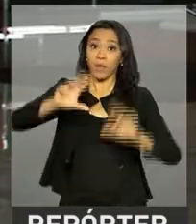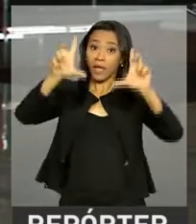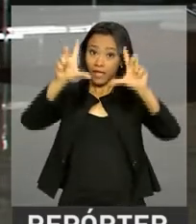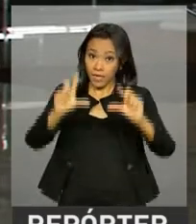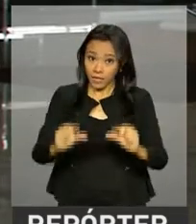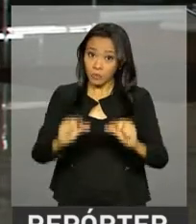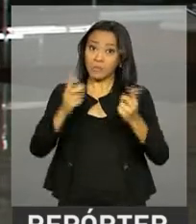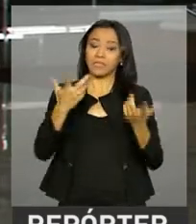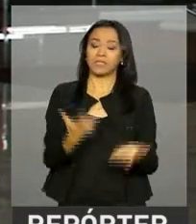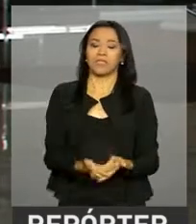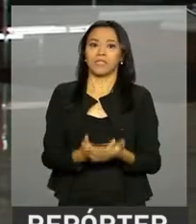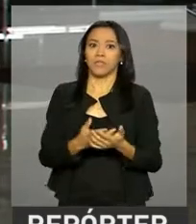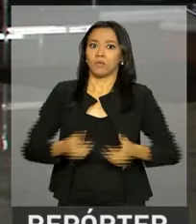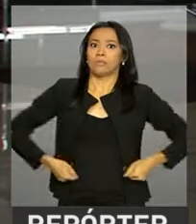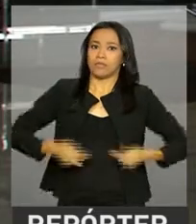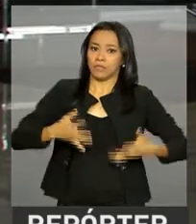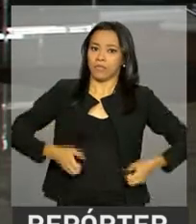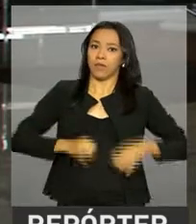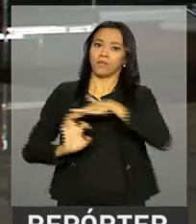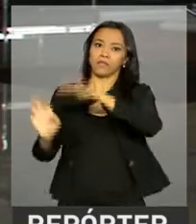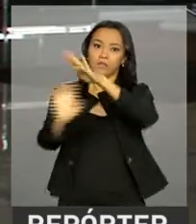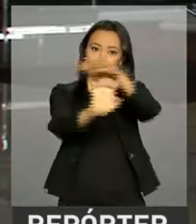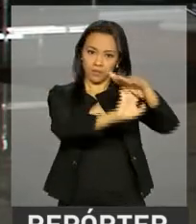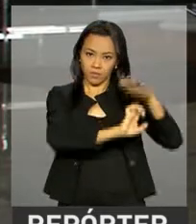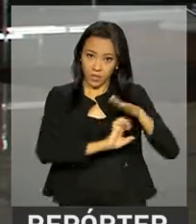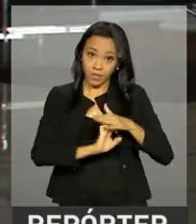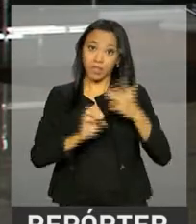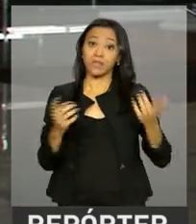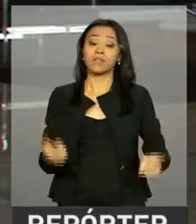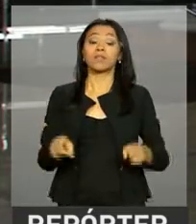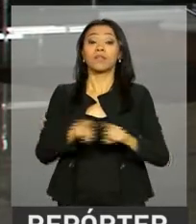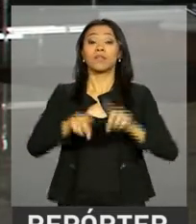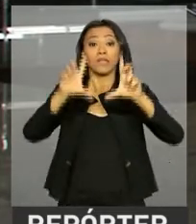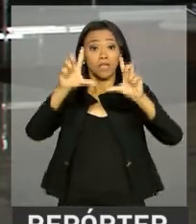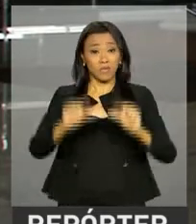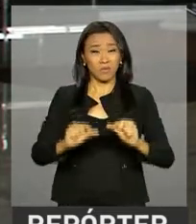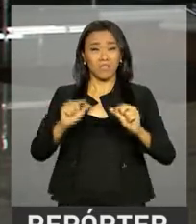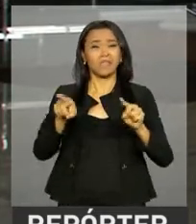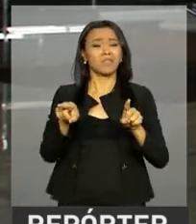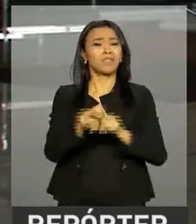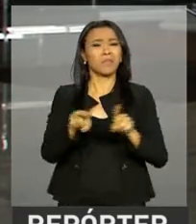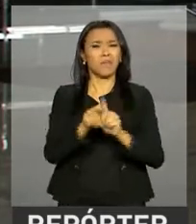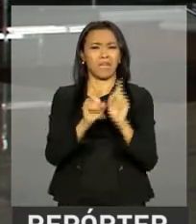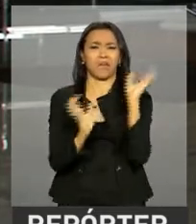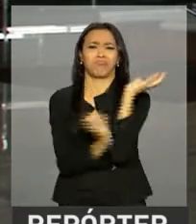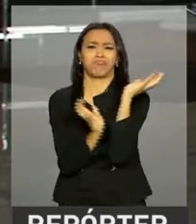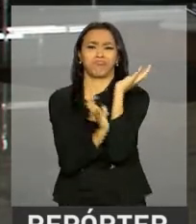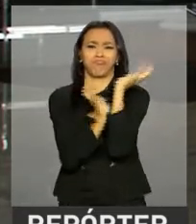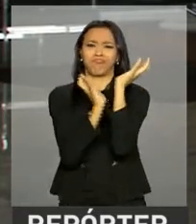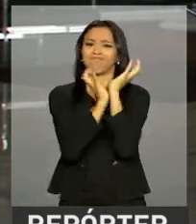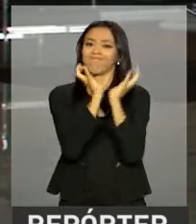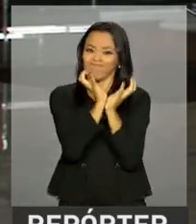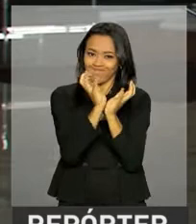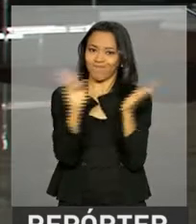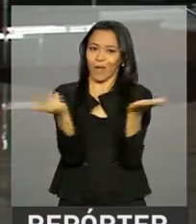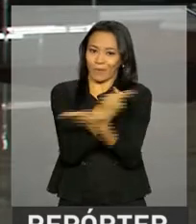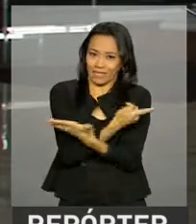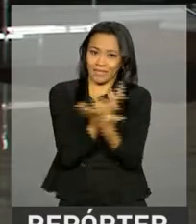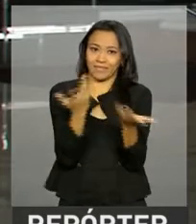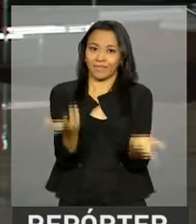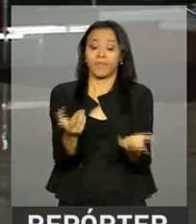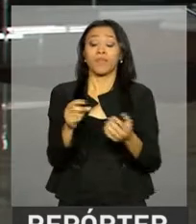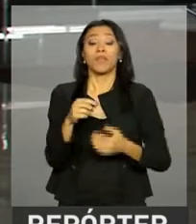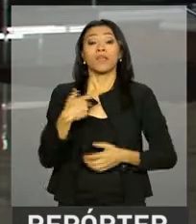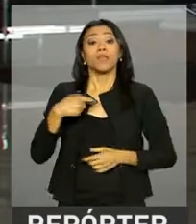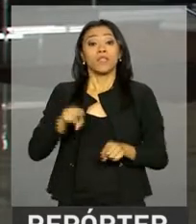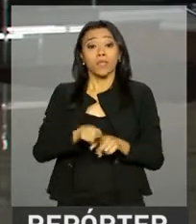aliviar dívidas de pessoas físicas e jurídicas e reduzir a burocracia do comércio exterior um dos efeitos esperados pelo governo